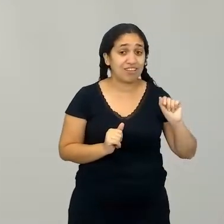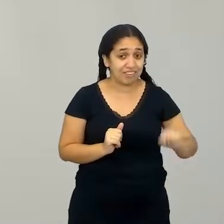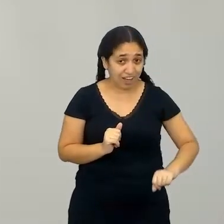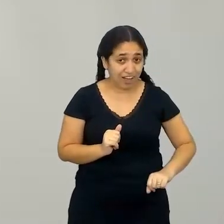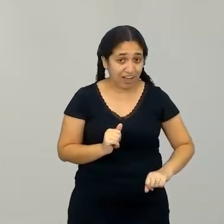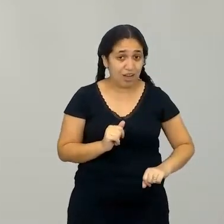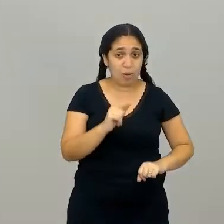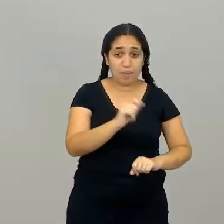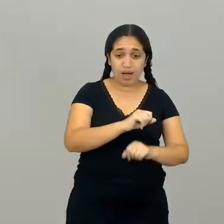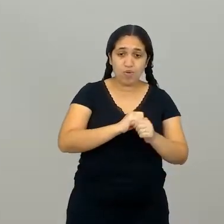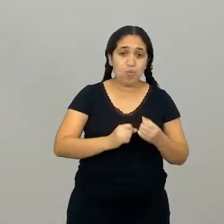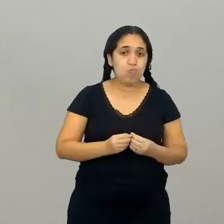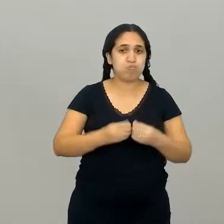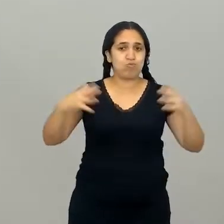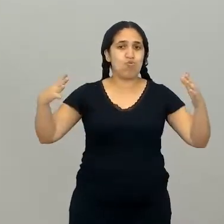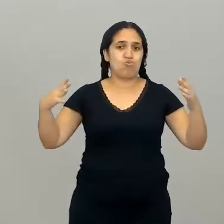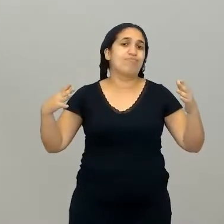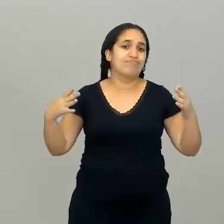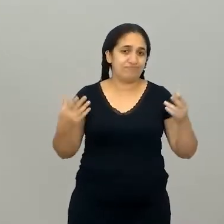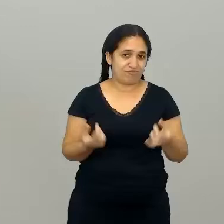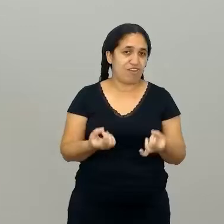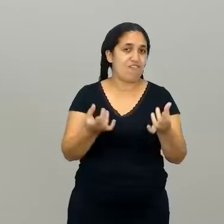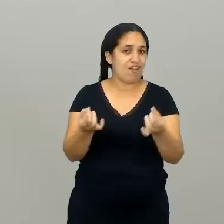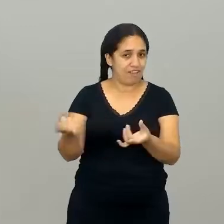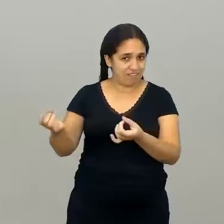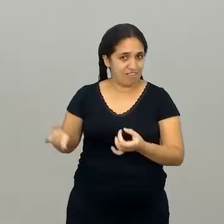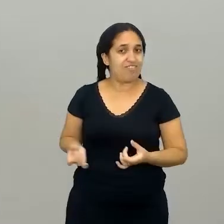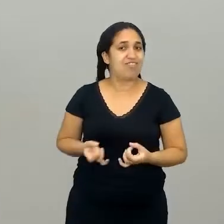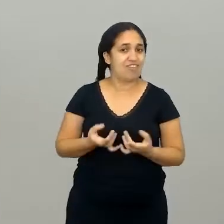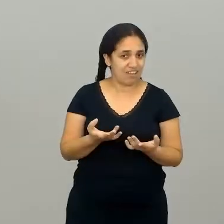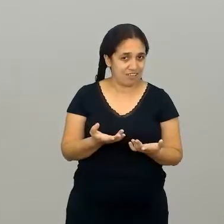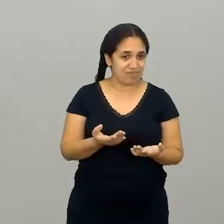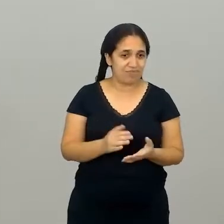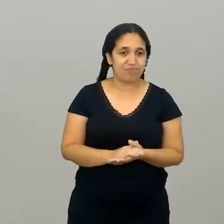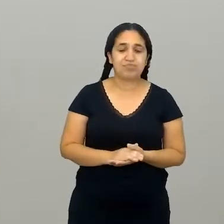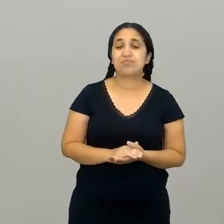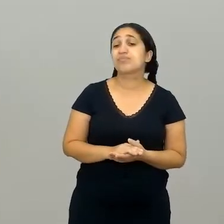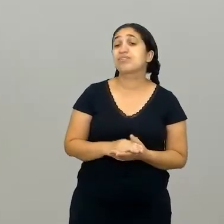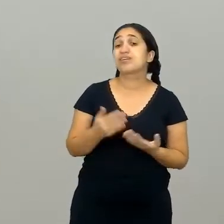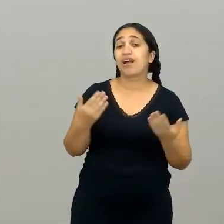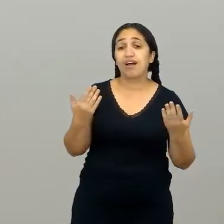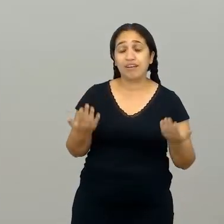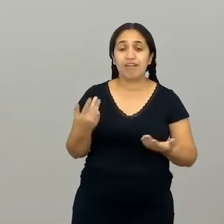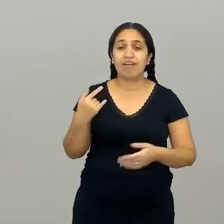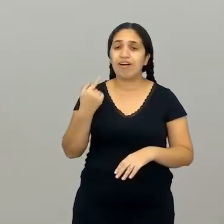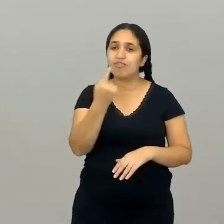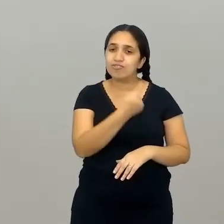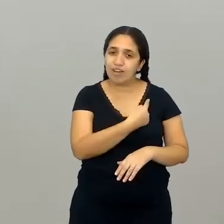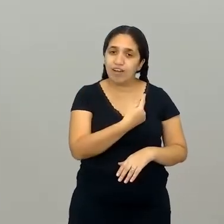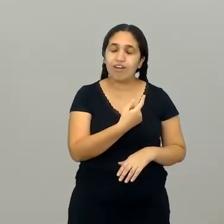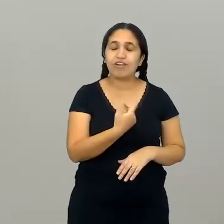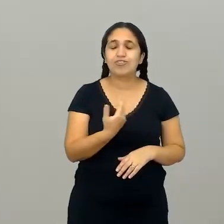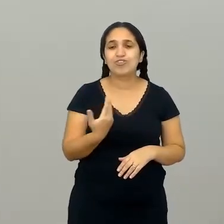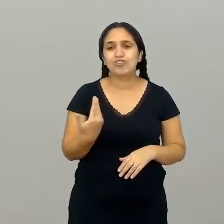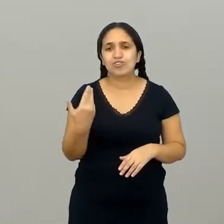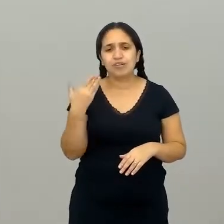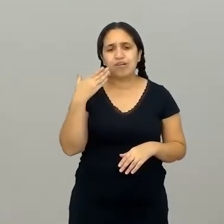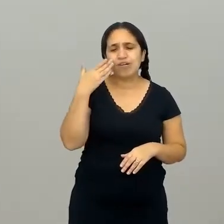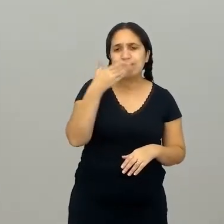uma expansão do mercado. E isso faz com que nós entremos